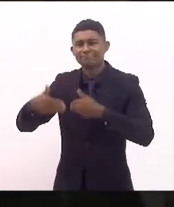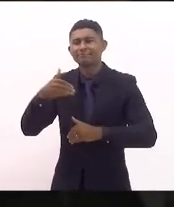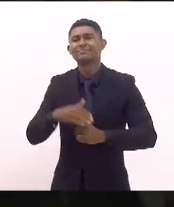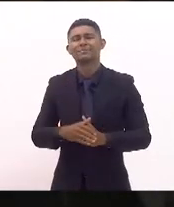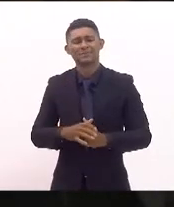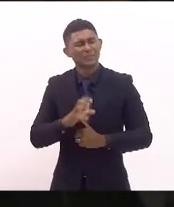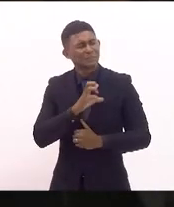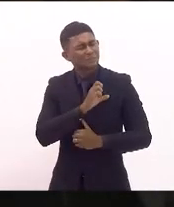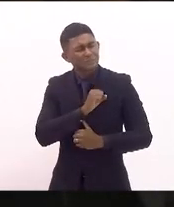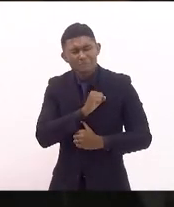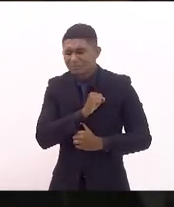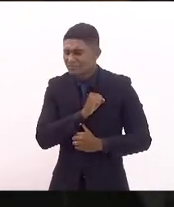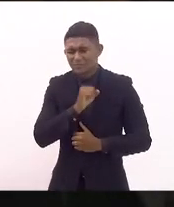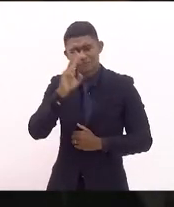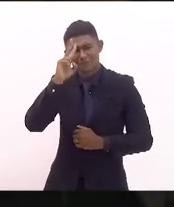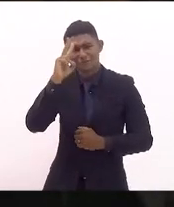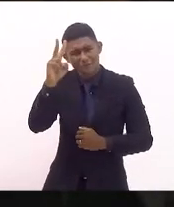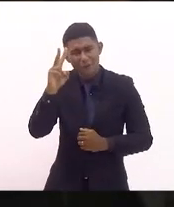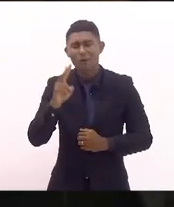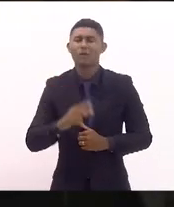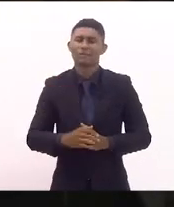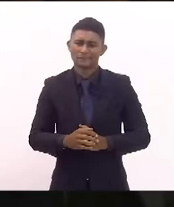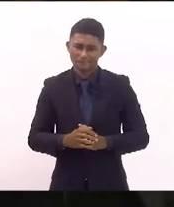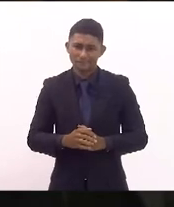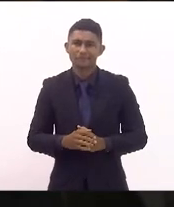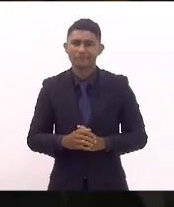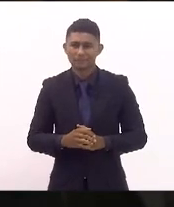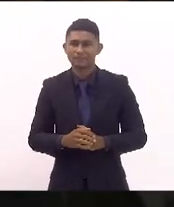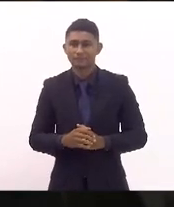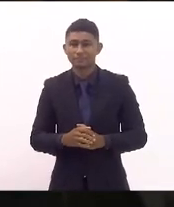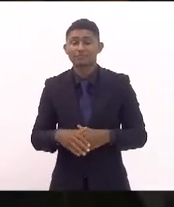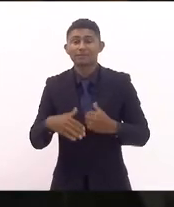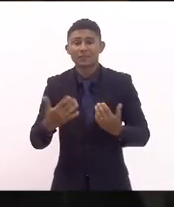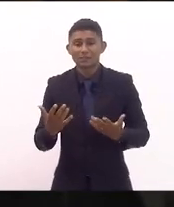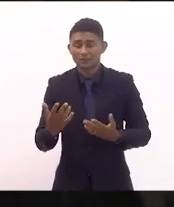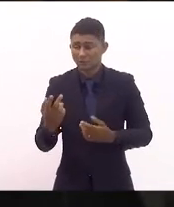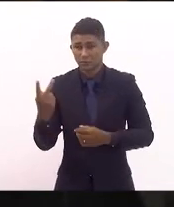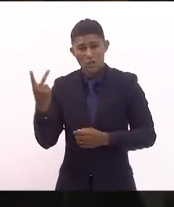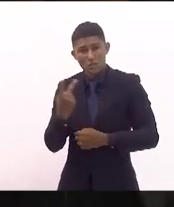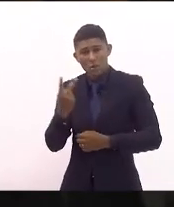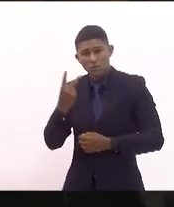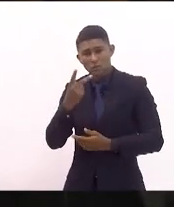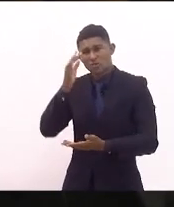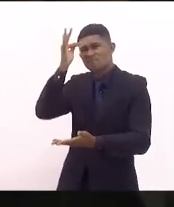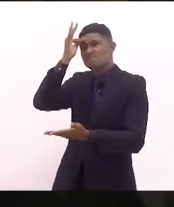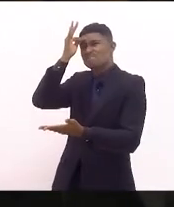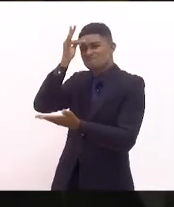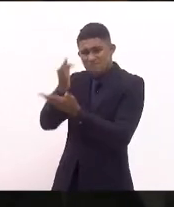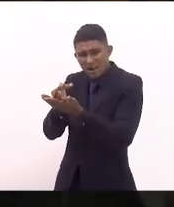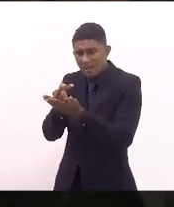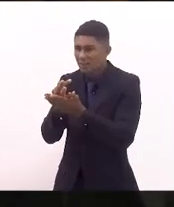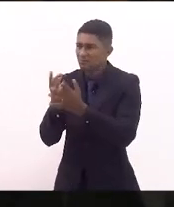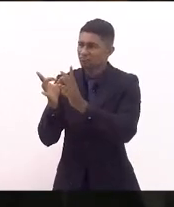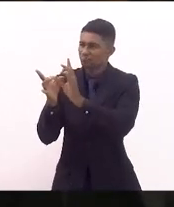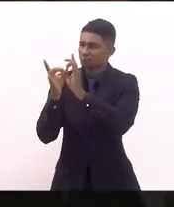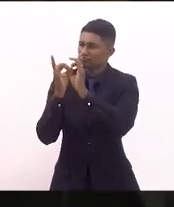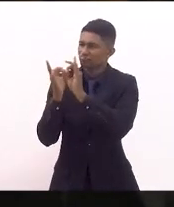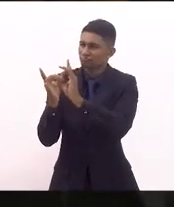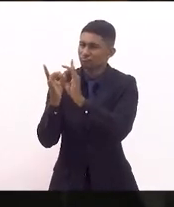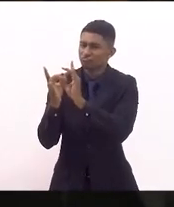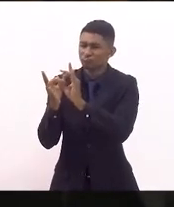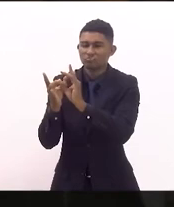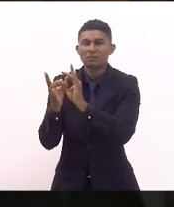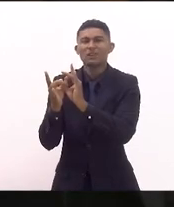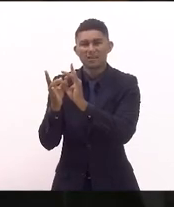imensidão de amor e presença materna, que, aliados à nossa fé, companheirismo, união